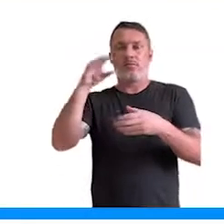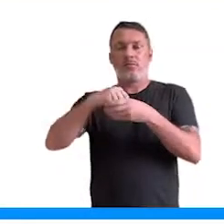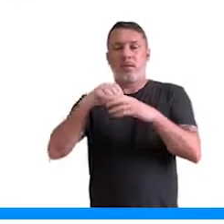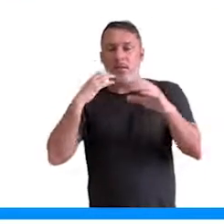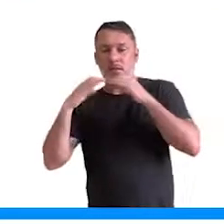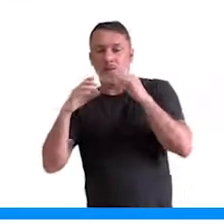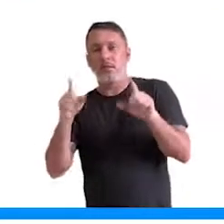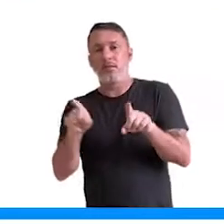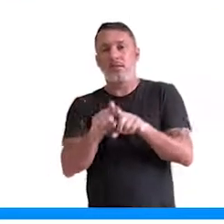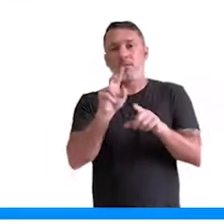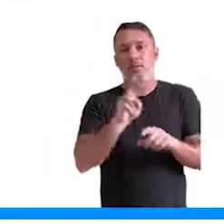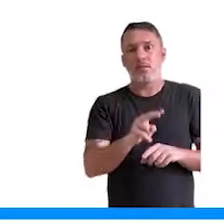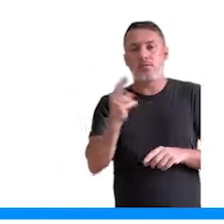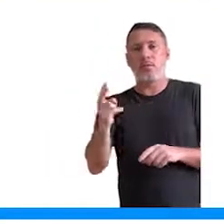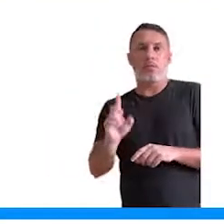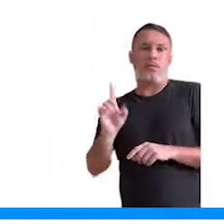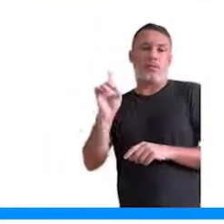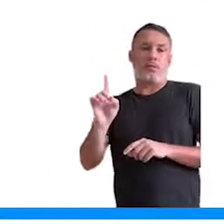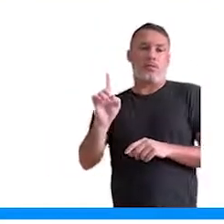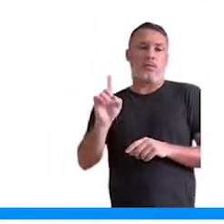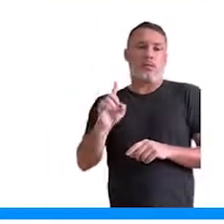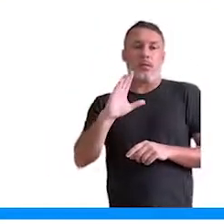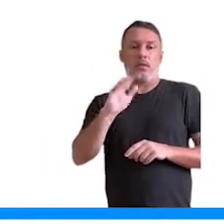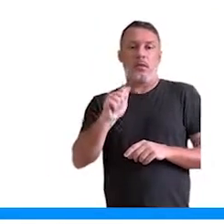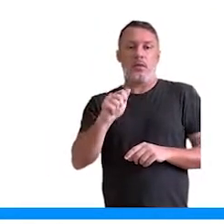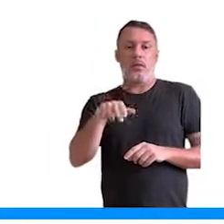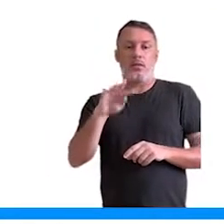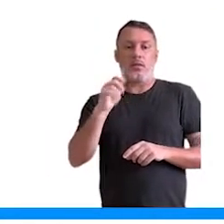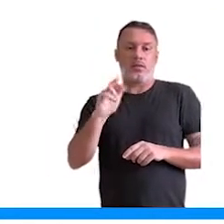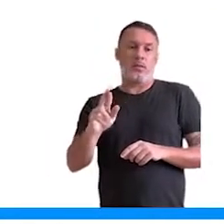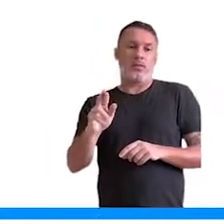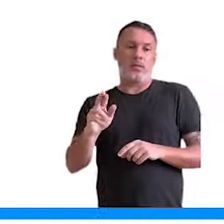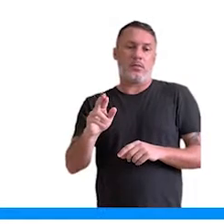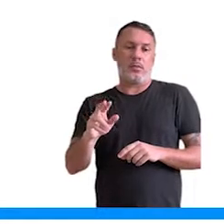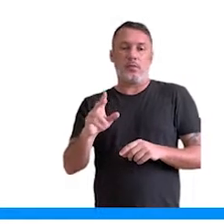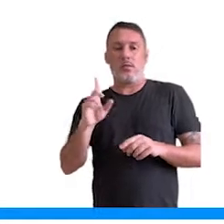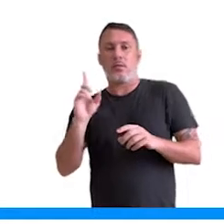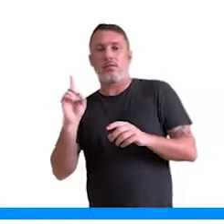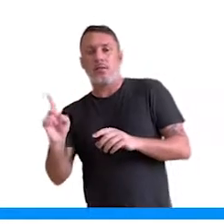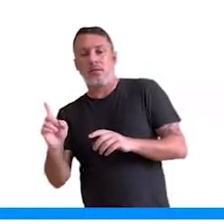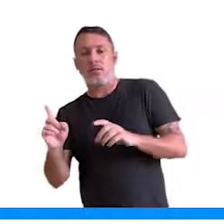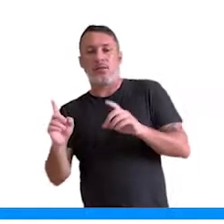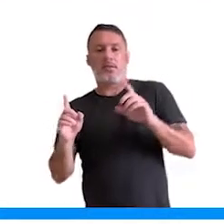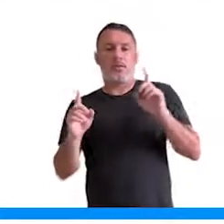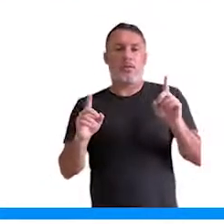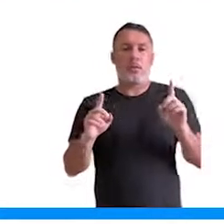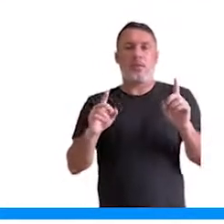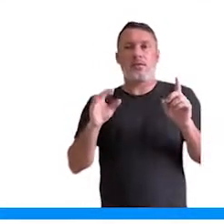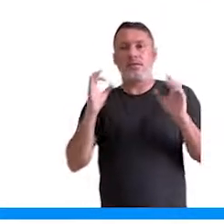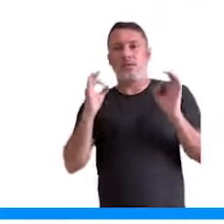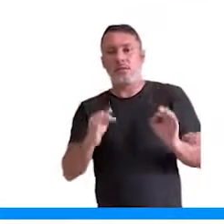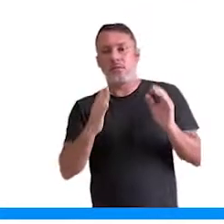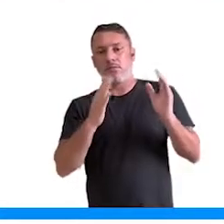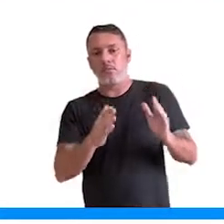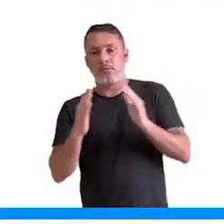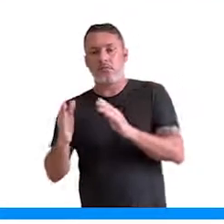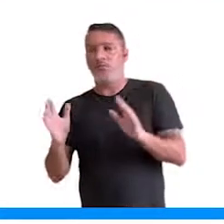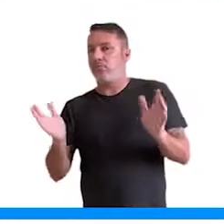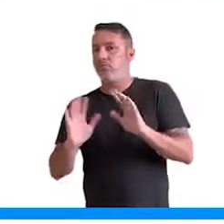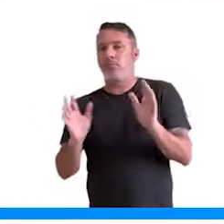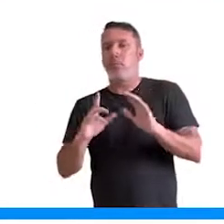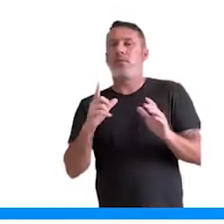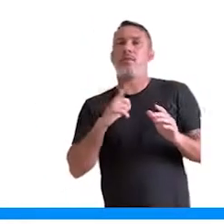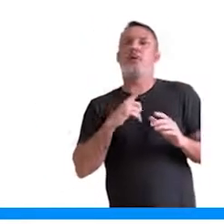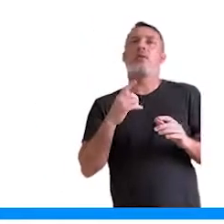lá em cima, cantar, e trocar pelo D. Então, fica cantado. O D não fala todo, mas também não deixa de falar.